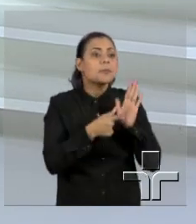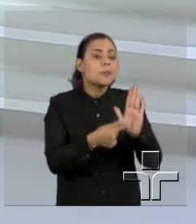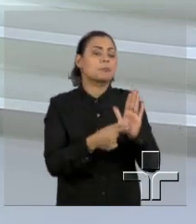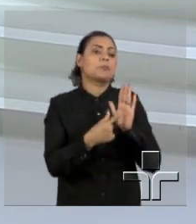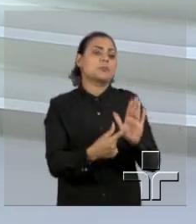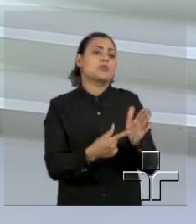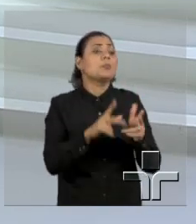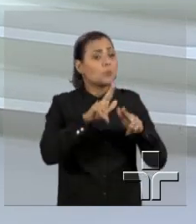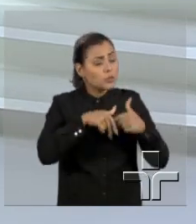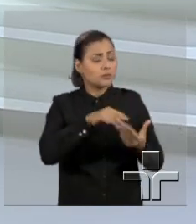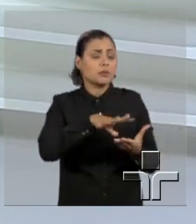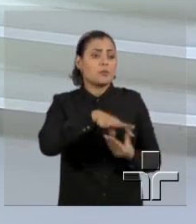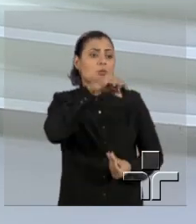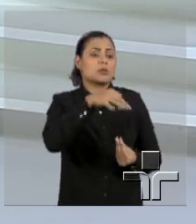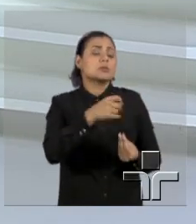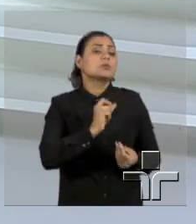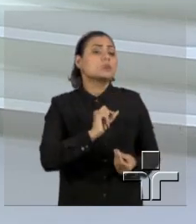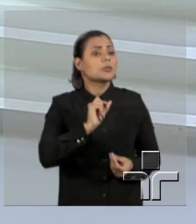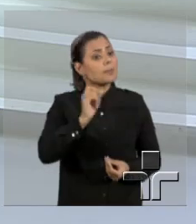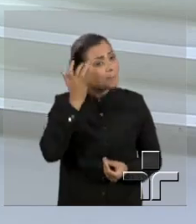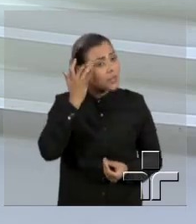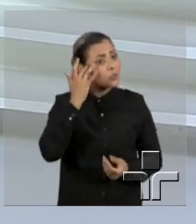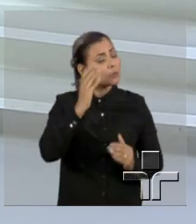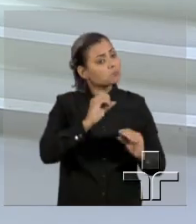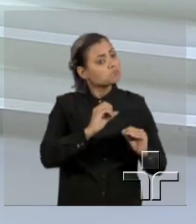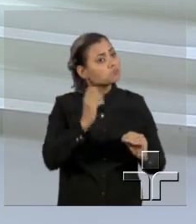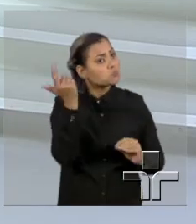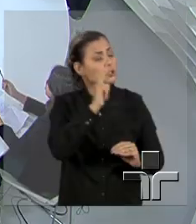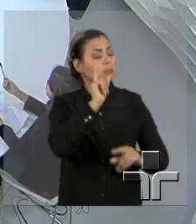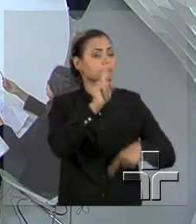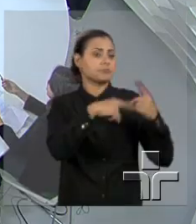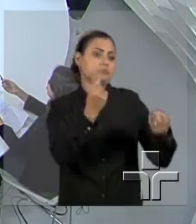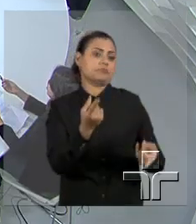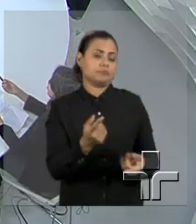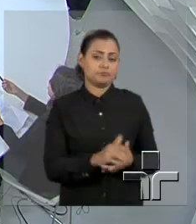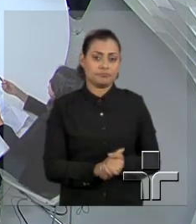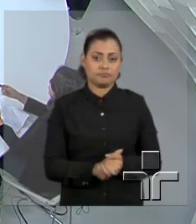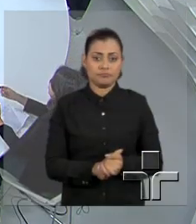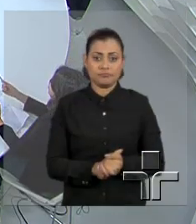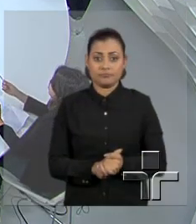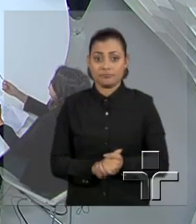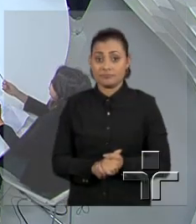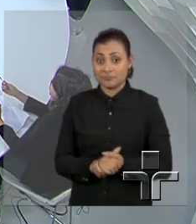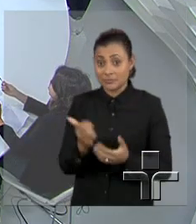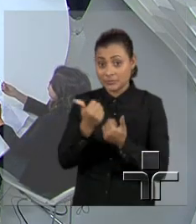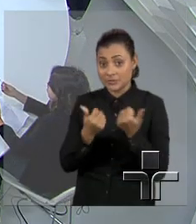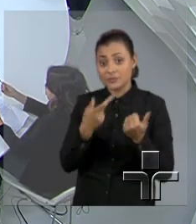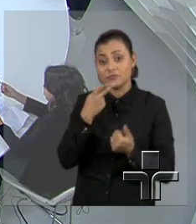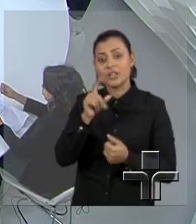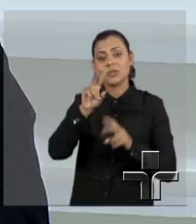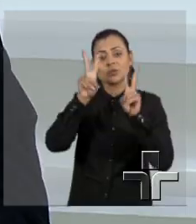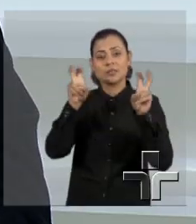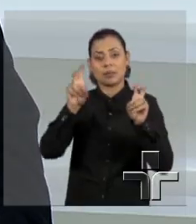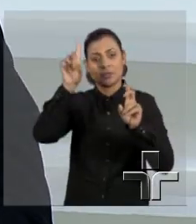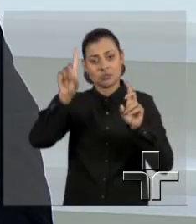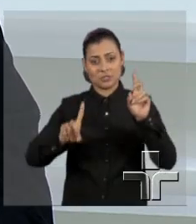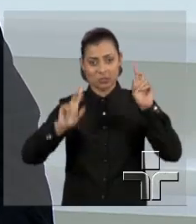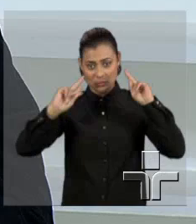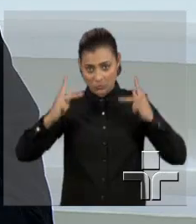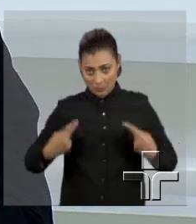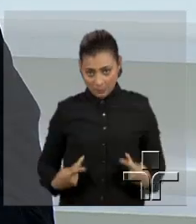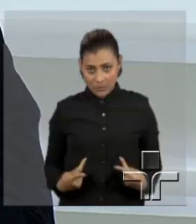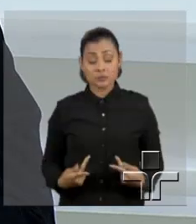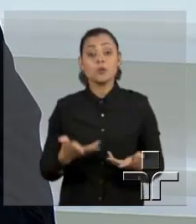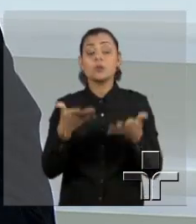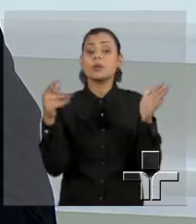democracia funciona amadurecidamente. Ministro, você estava falando sobre a questão dos direitos humanos. Eu queria